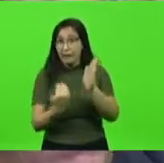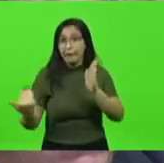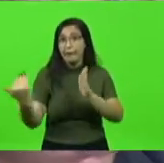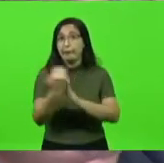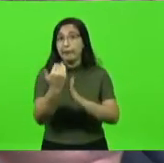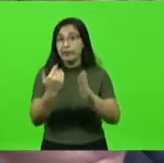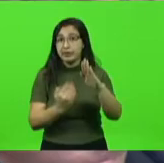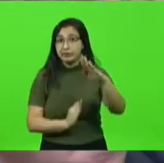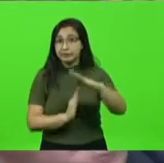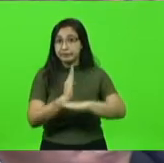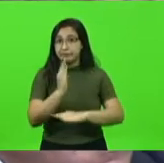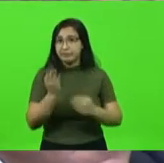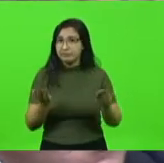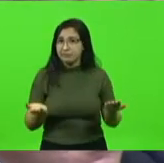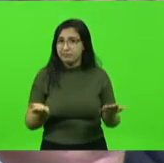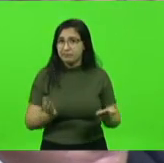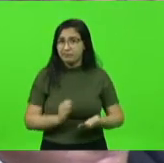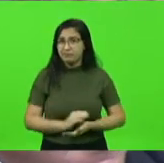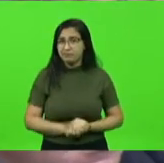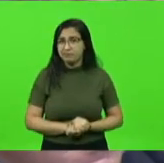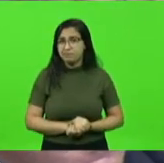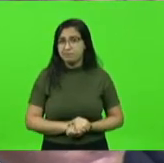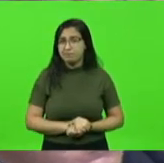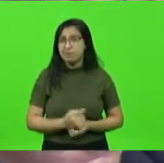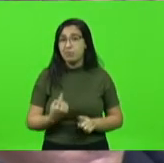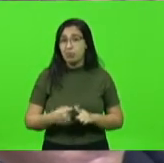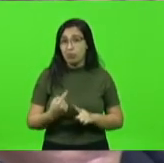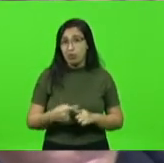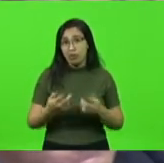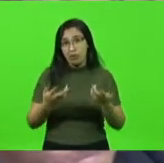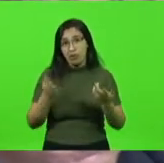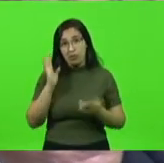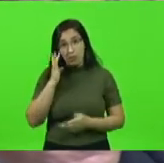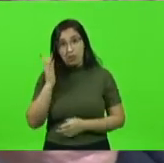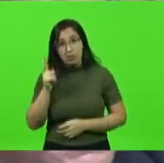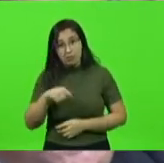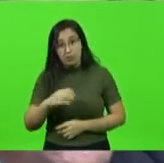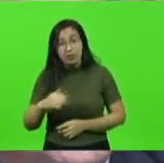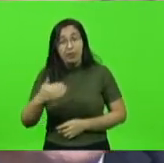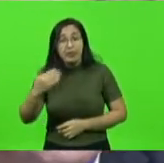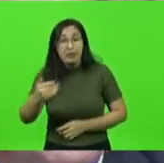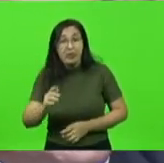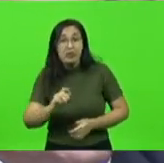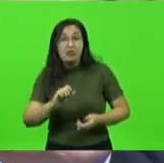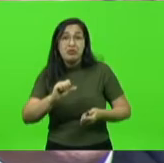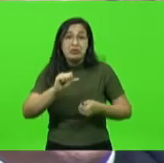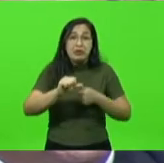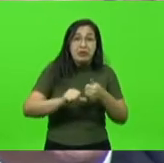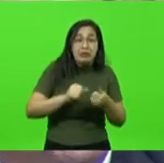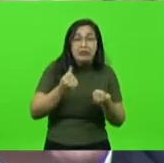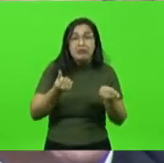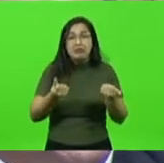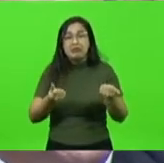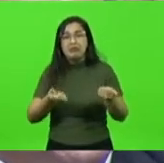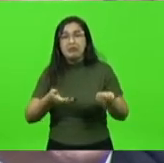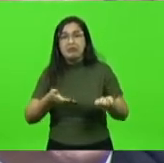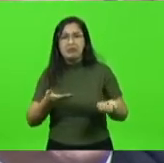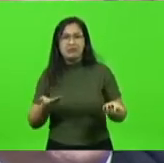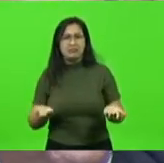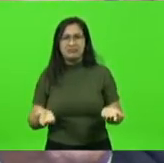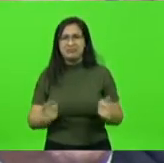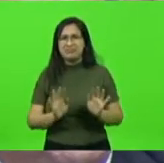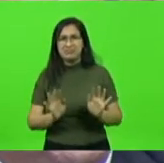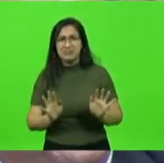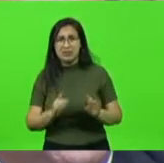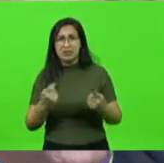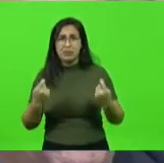ainda. Porque o que eu escutei aqui foi isso, mais tarde nós vamos adequar melhor, vamos levantar mais, para levantar mais tem